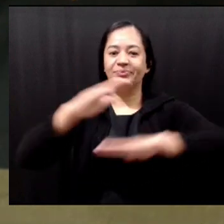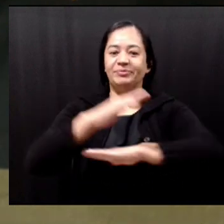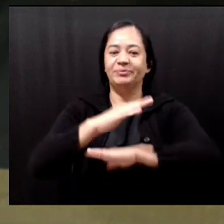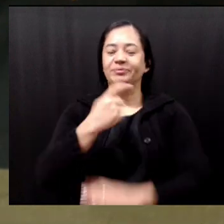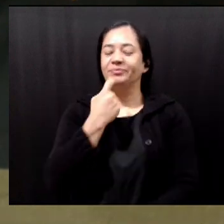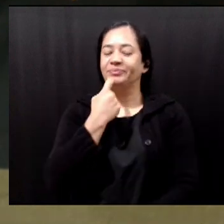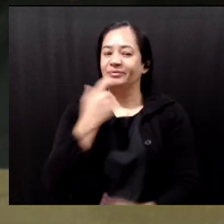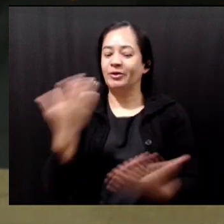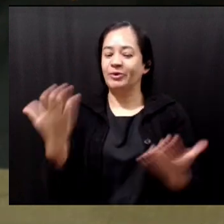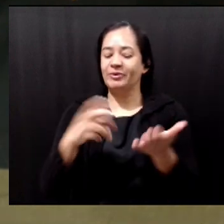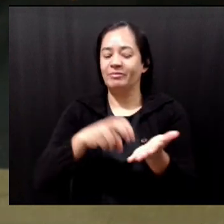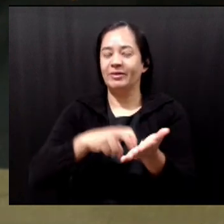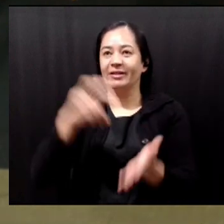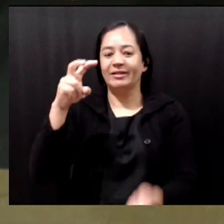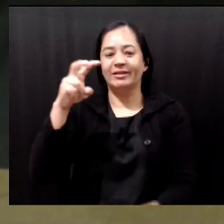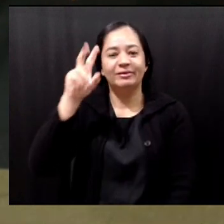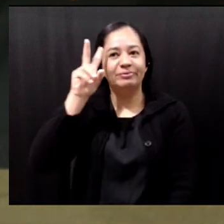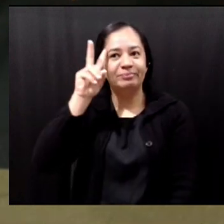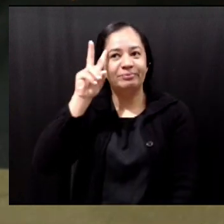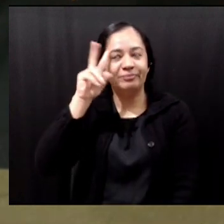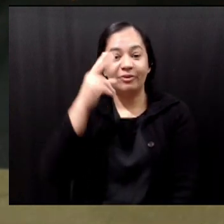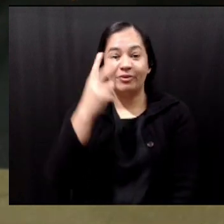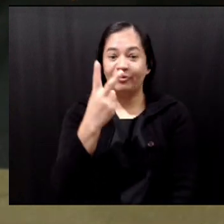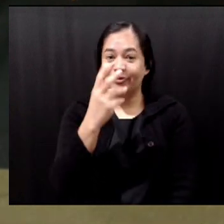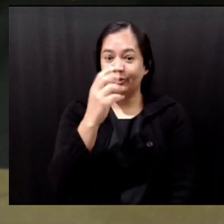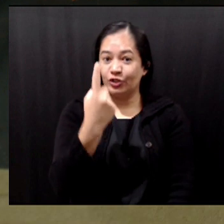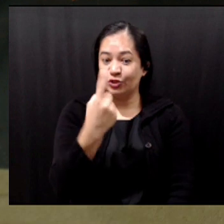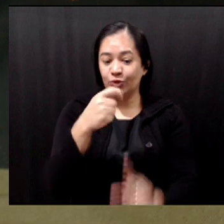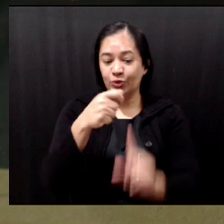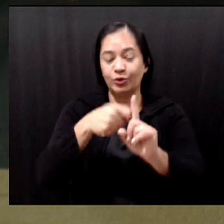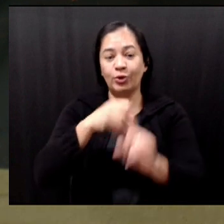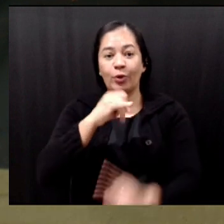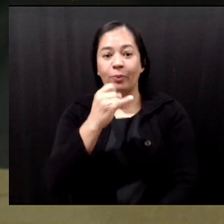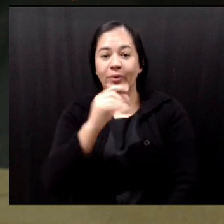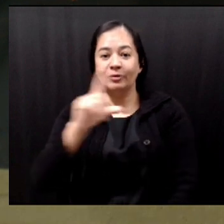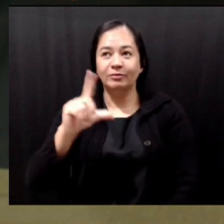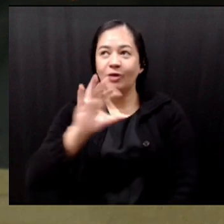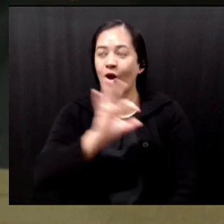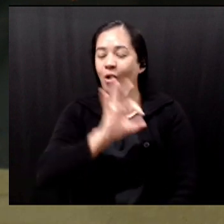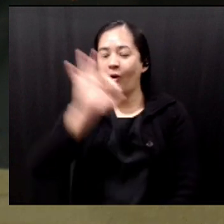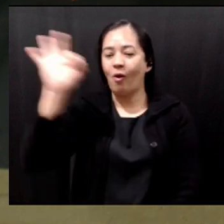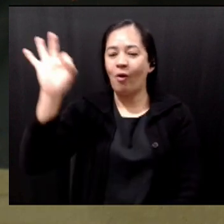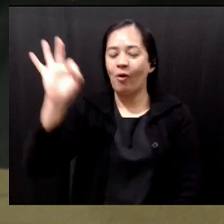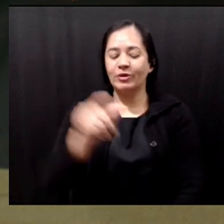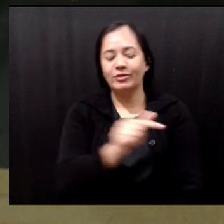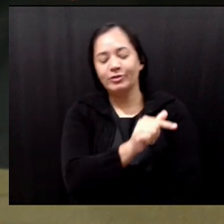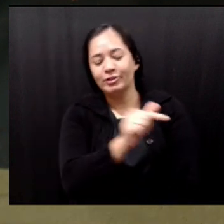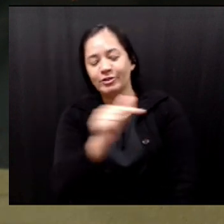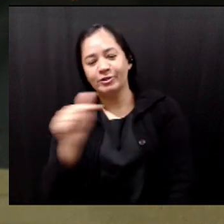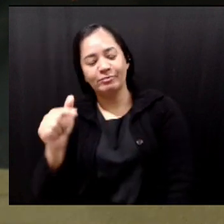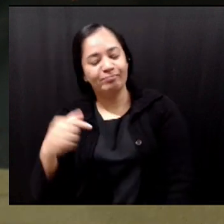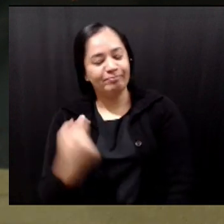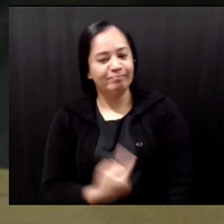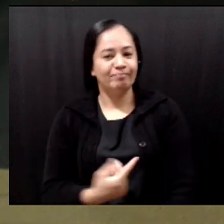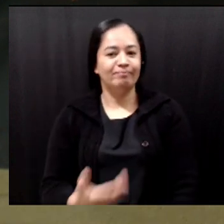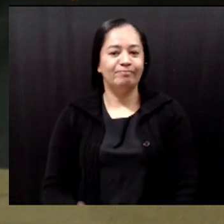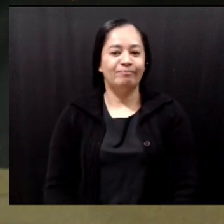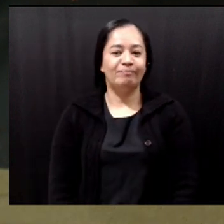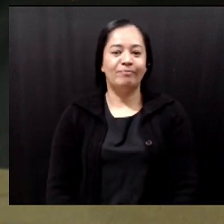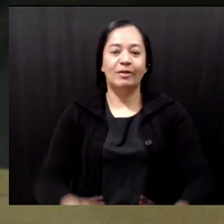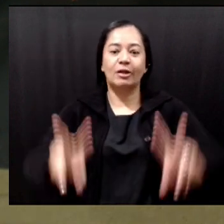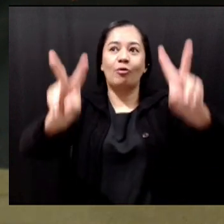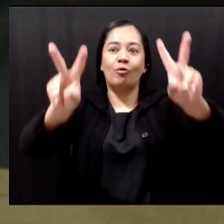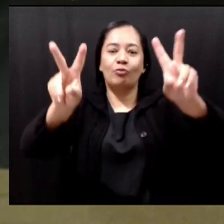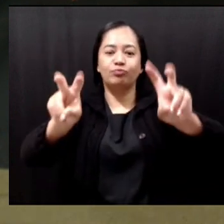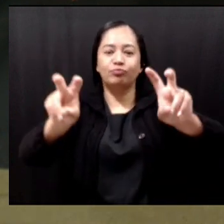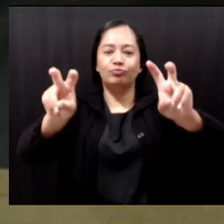de segunda-feira, dia 21 de julho. Uma ótima semana pra gente, né? E o tema do nosso programa